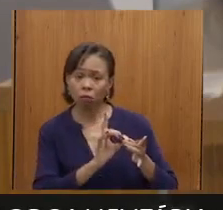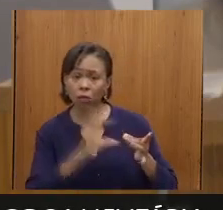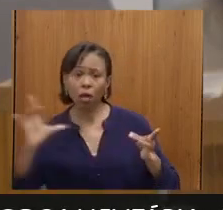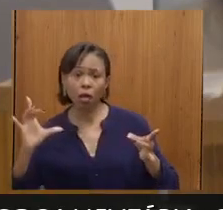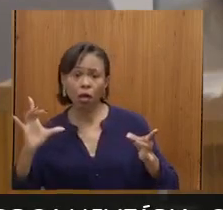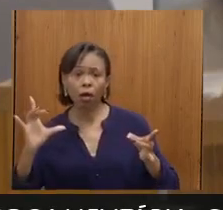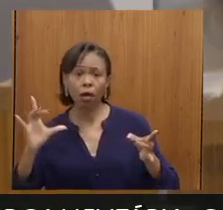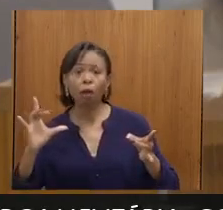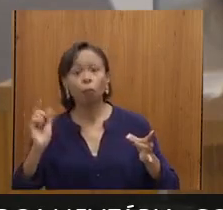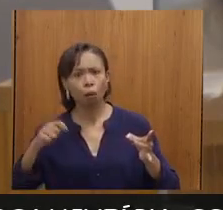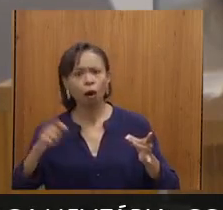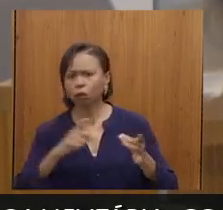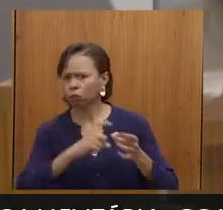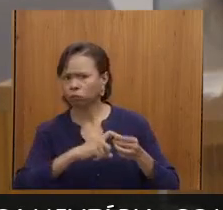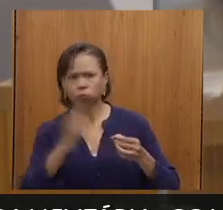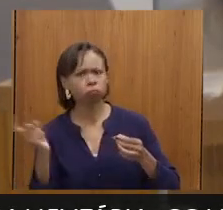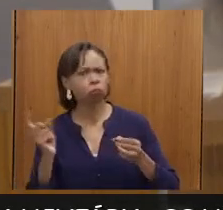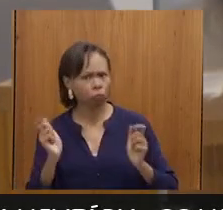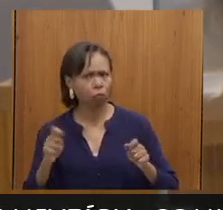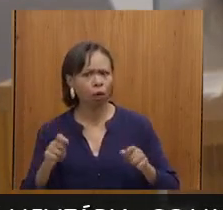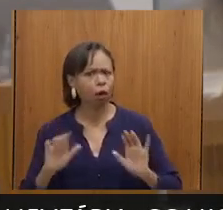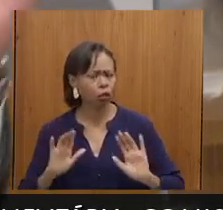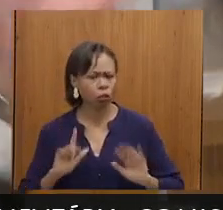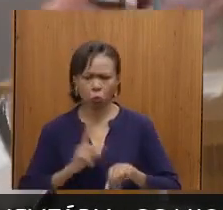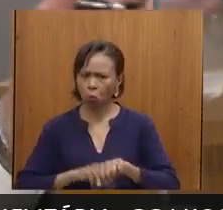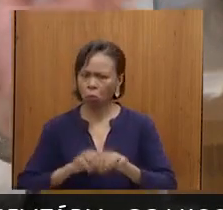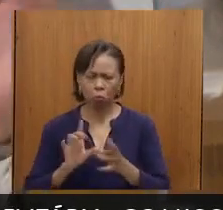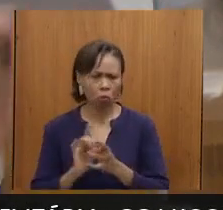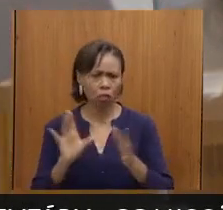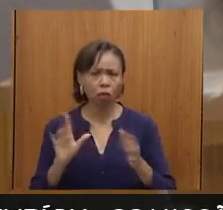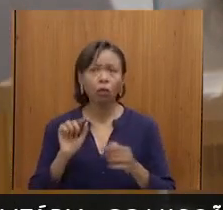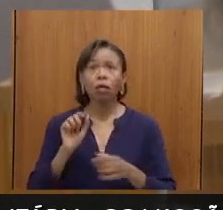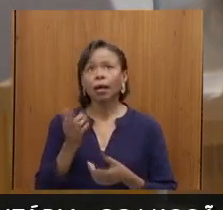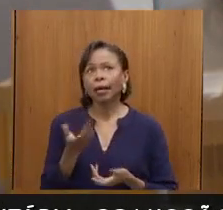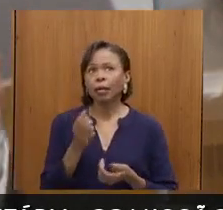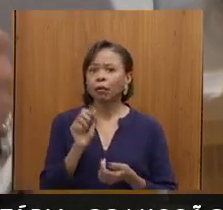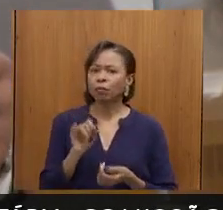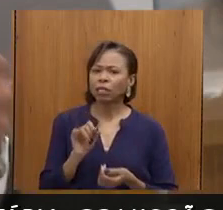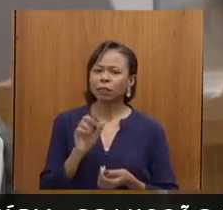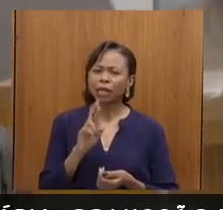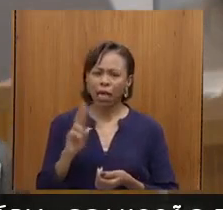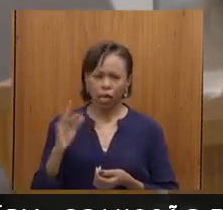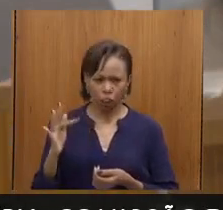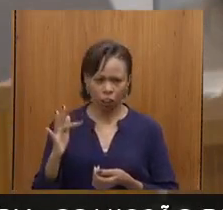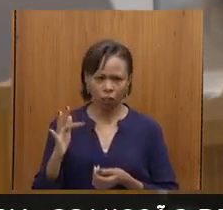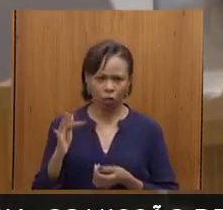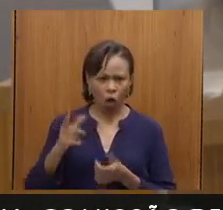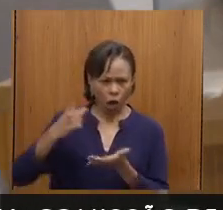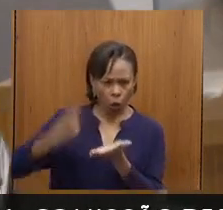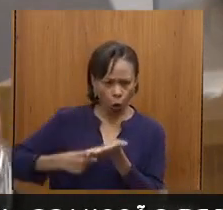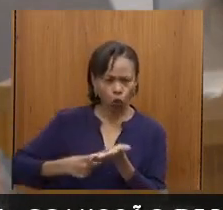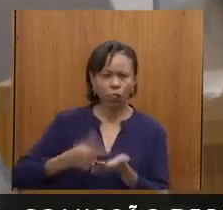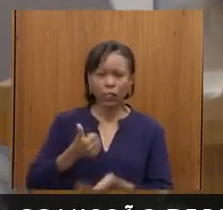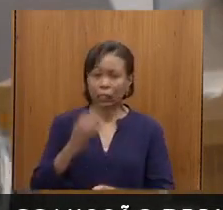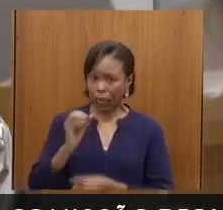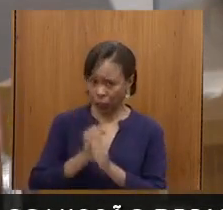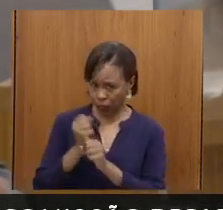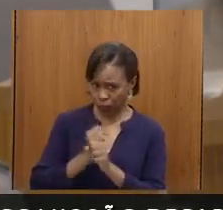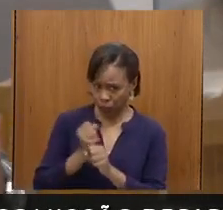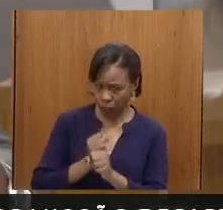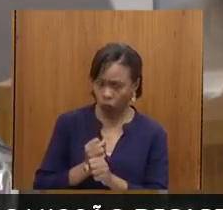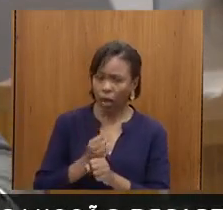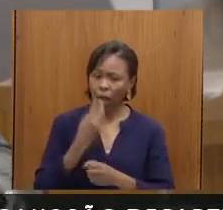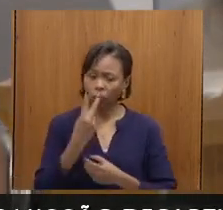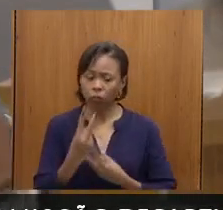Você faz o regime com o prazo, me corrija se estiver errado, favor, secretária Luísa, de 10 anos. A cada dois anos, esse